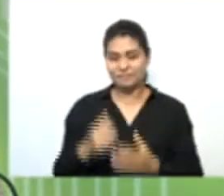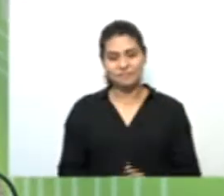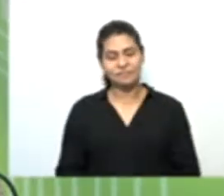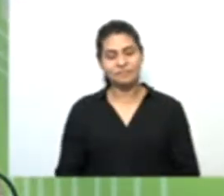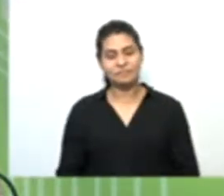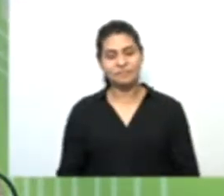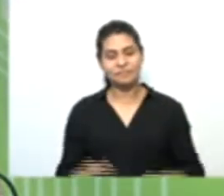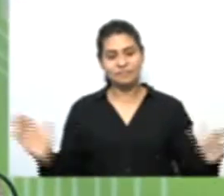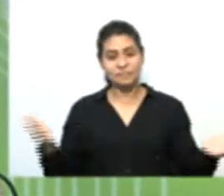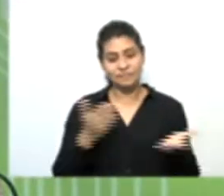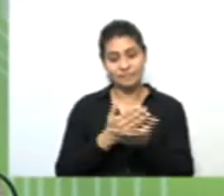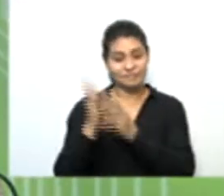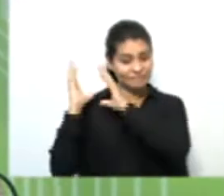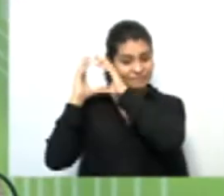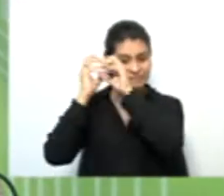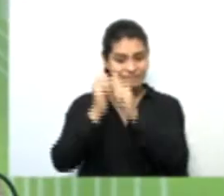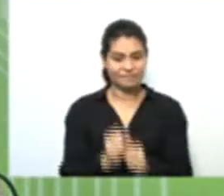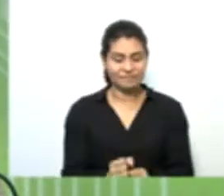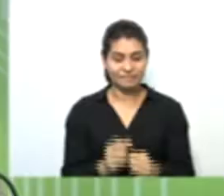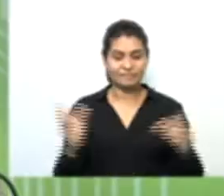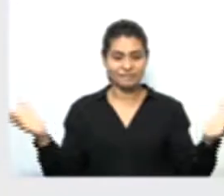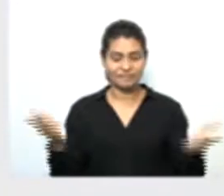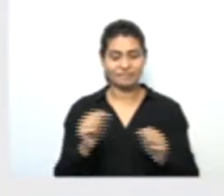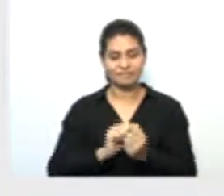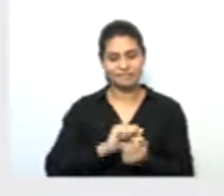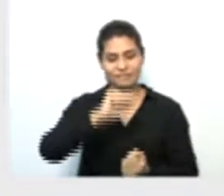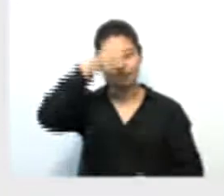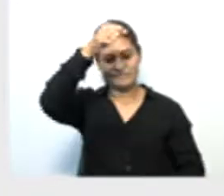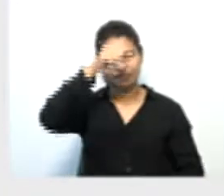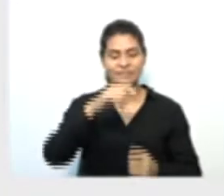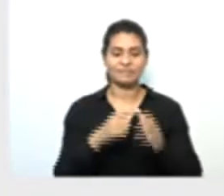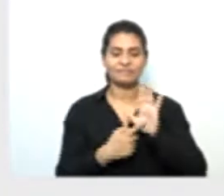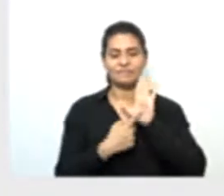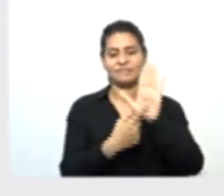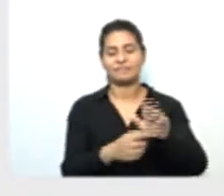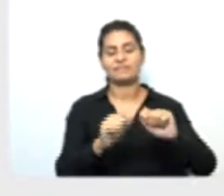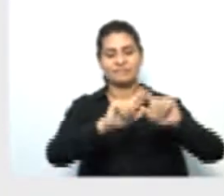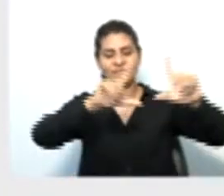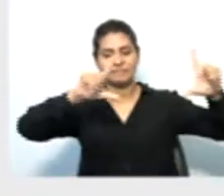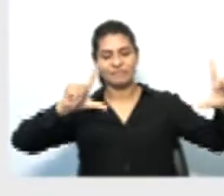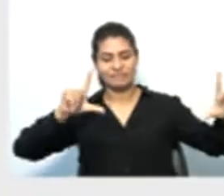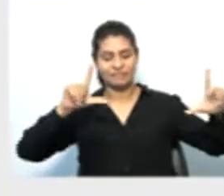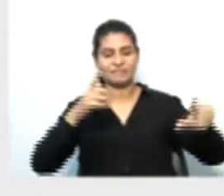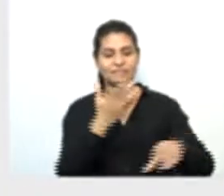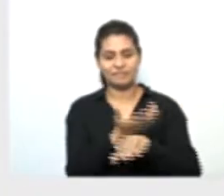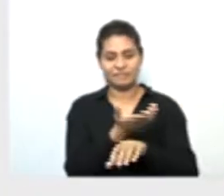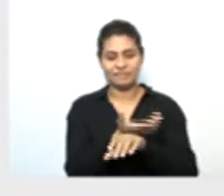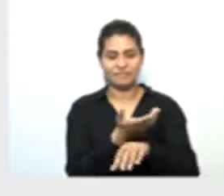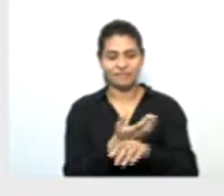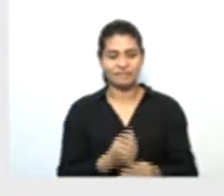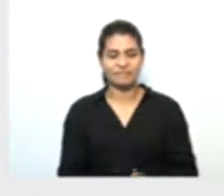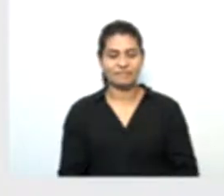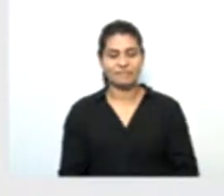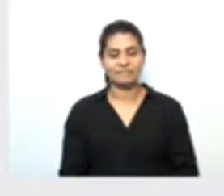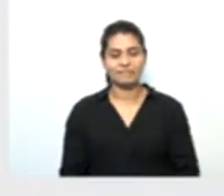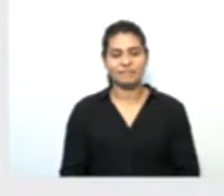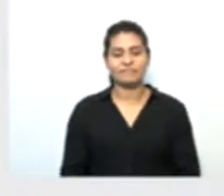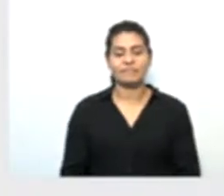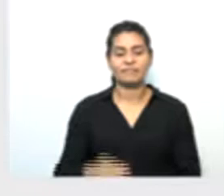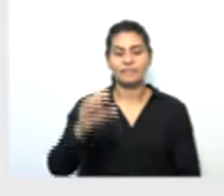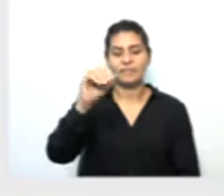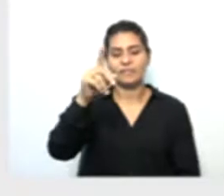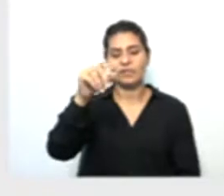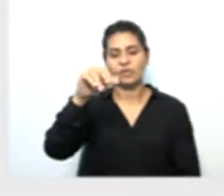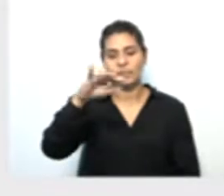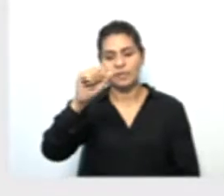Agora vamos começar com a nossa revisão? Bom, aqui no slide a gente vê, essa é a nossa disciplina de operações de cooperativas,